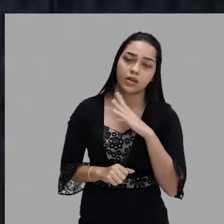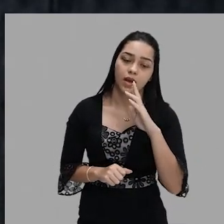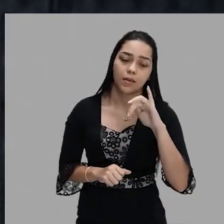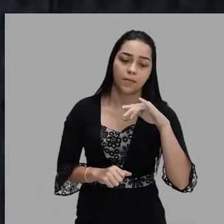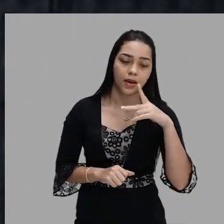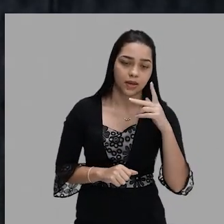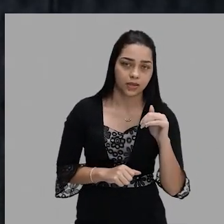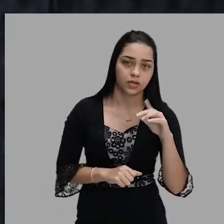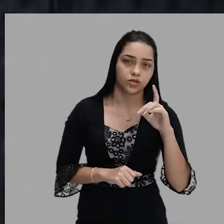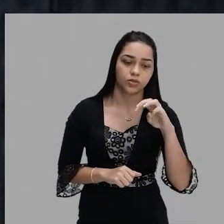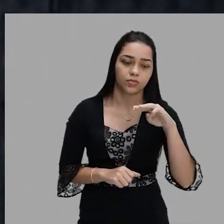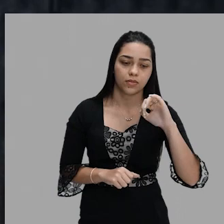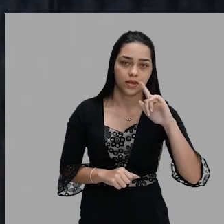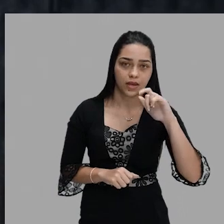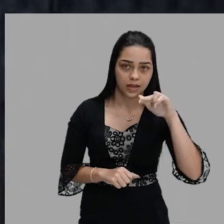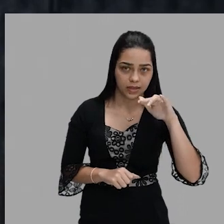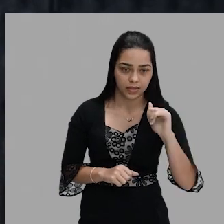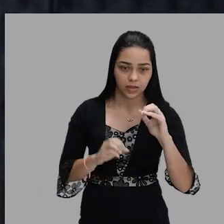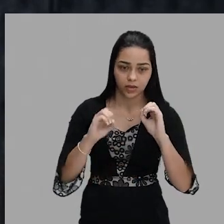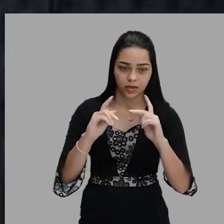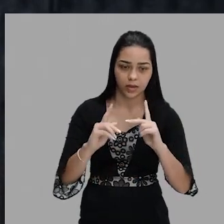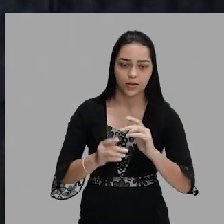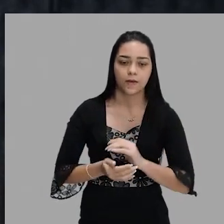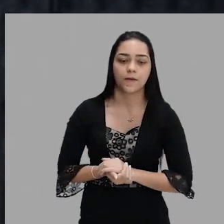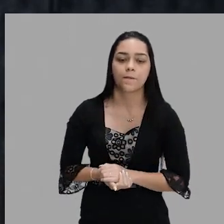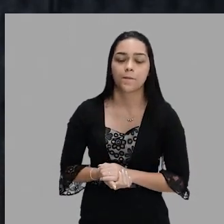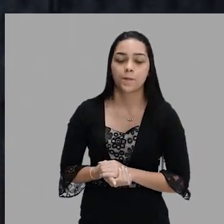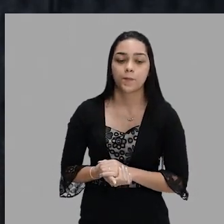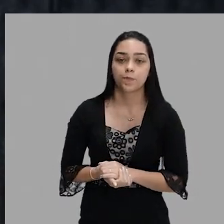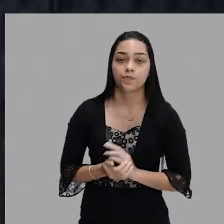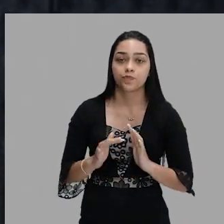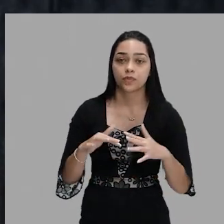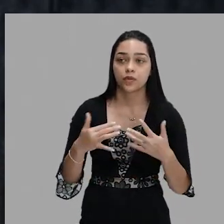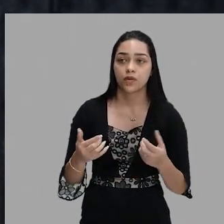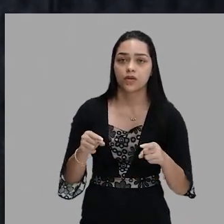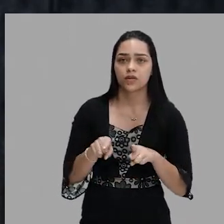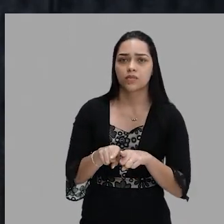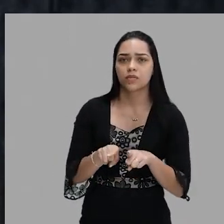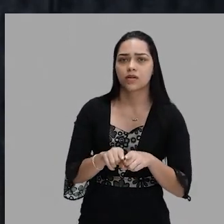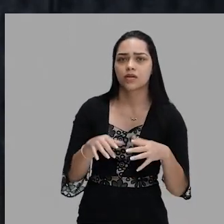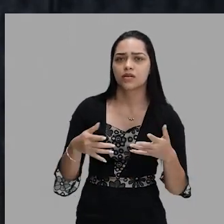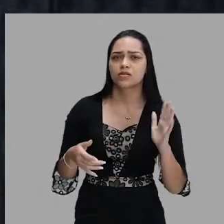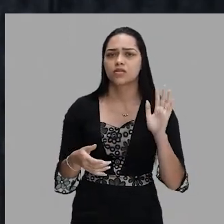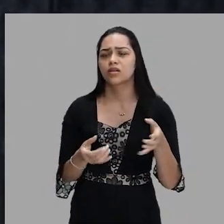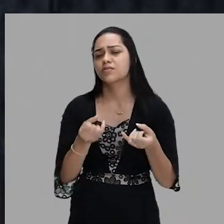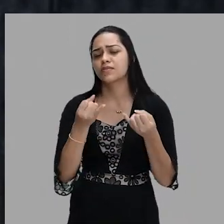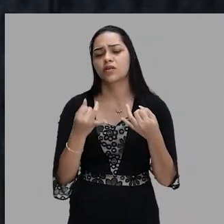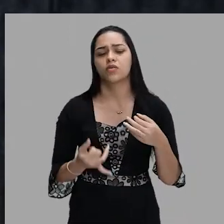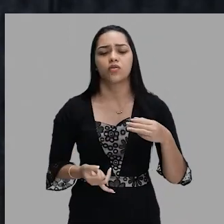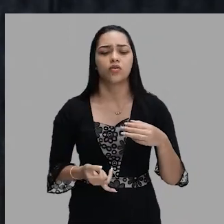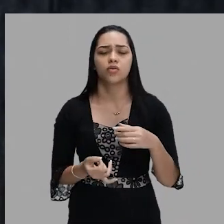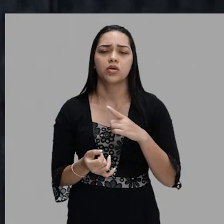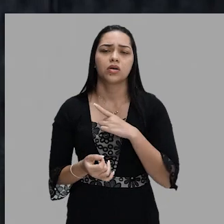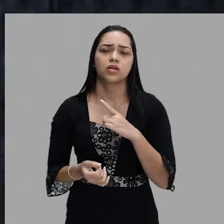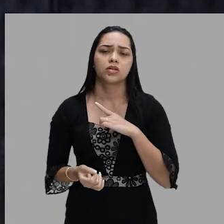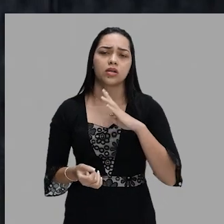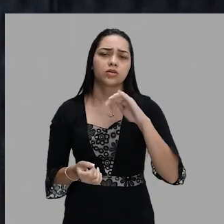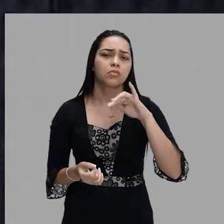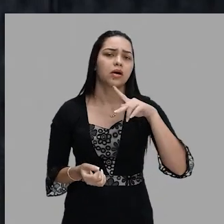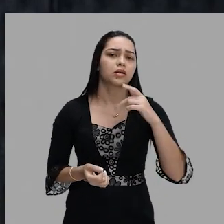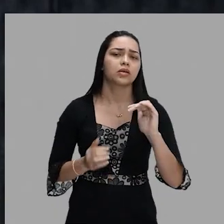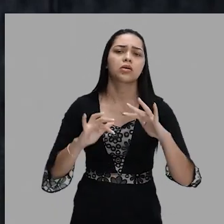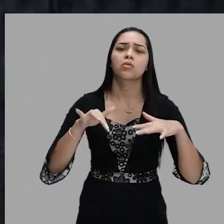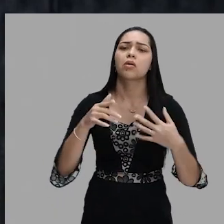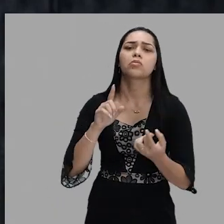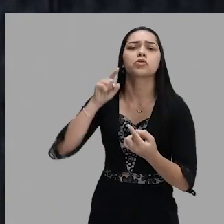de mielina. Ok, pessoal? Agora, professor, você tanto fala de bainha de mielina. Qual é a